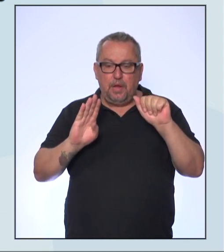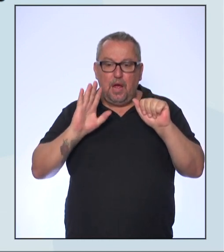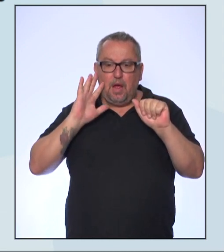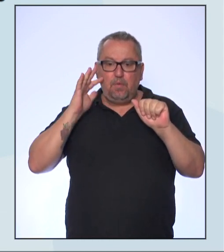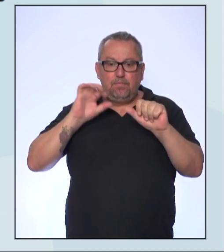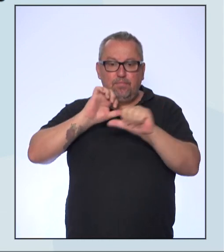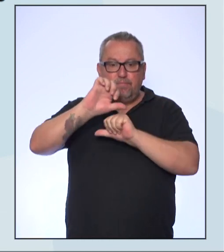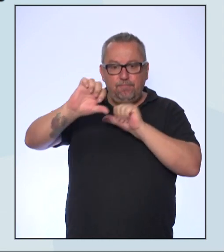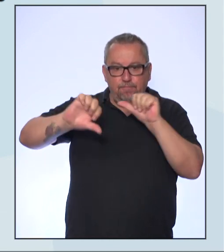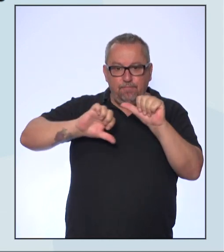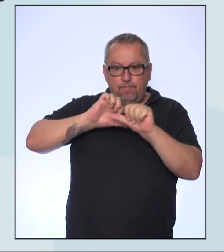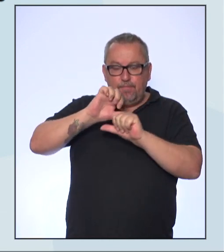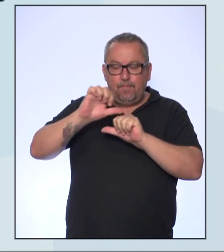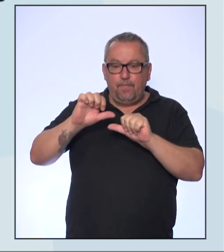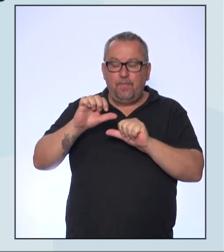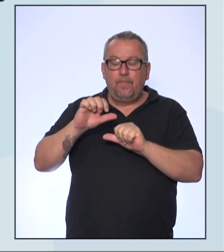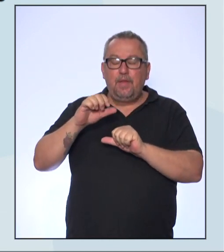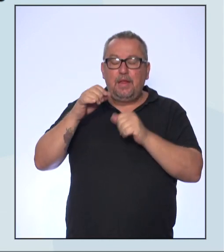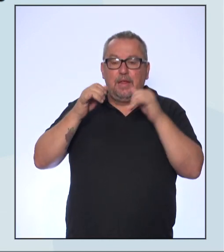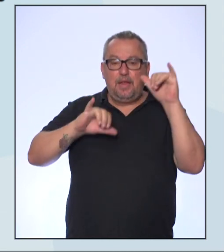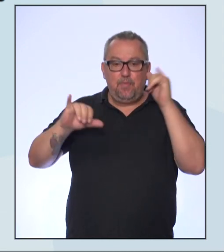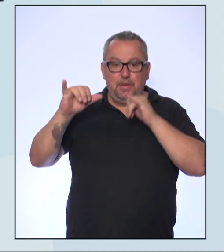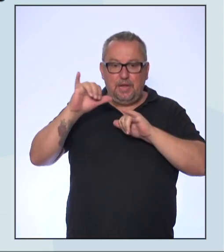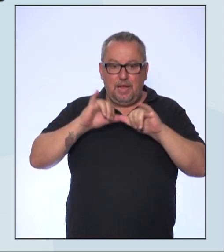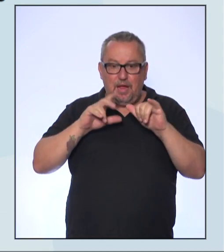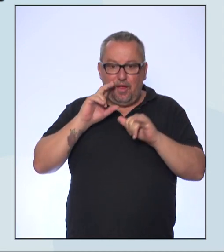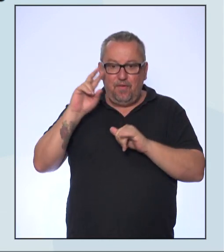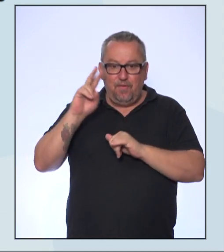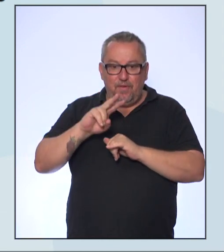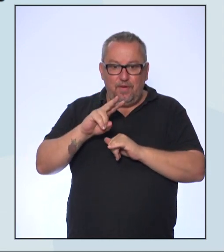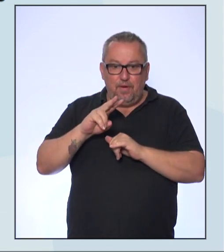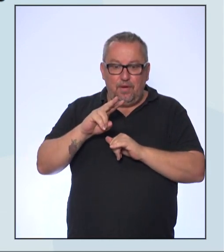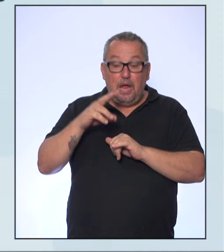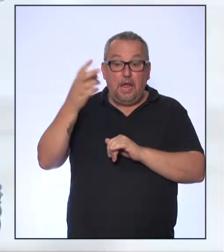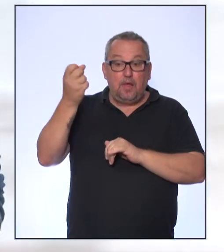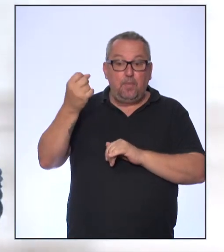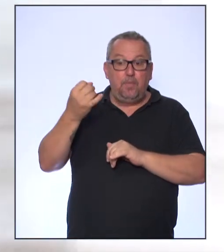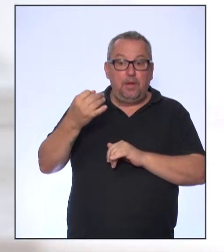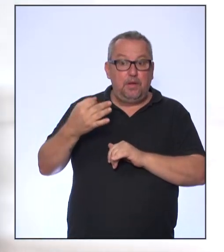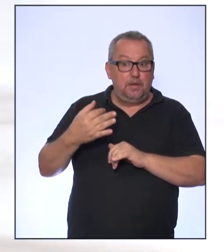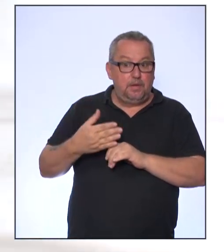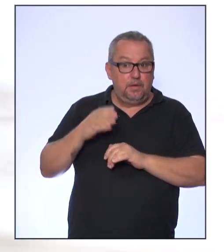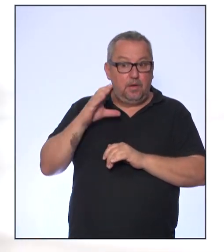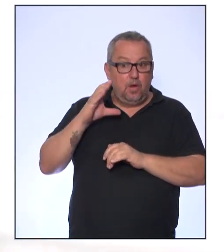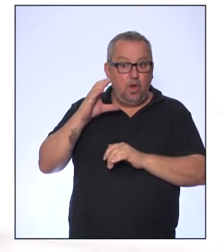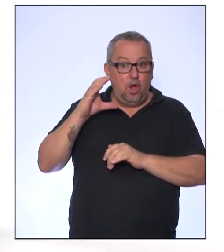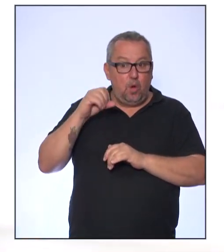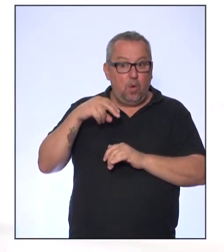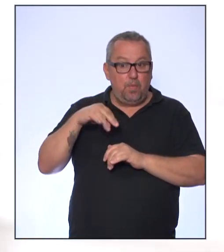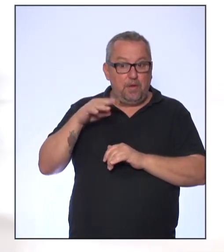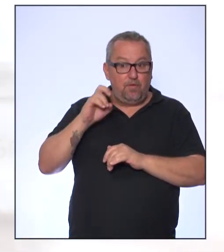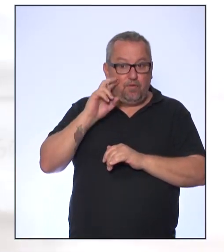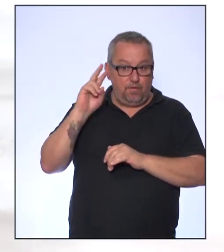uma transformação química? Olha só a palavrinha na sequência, comente. Vamos